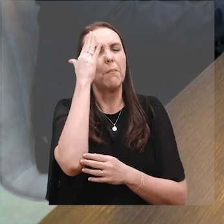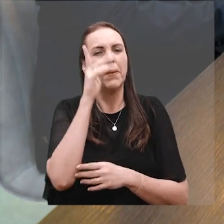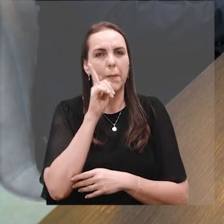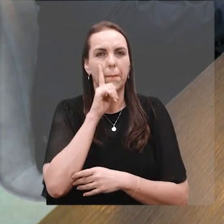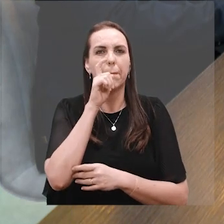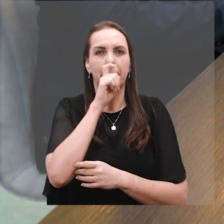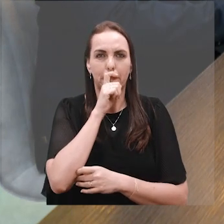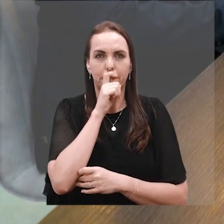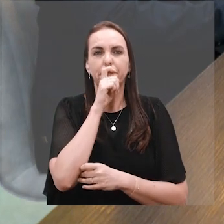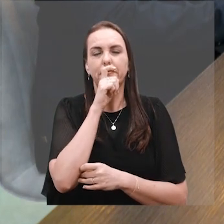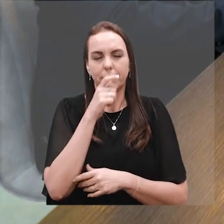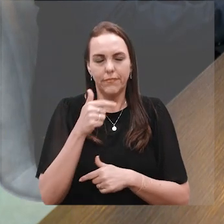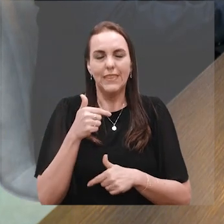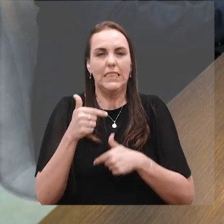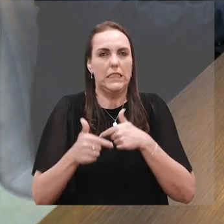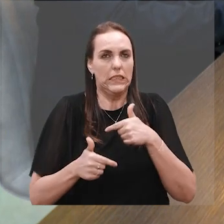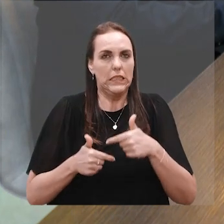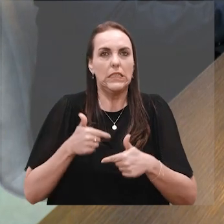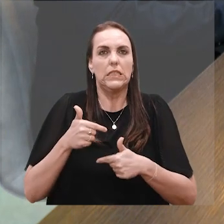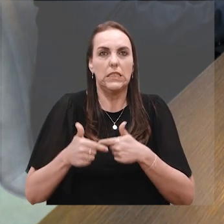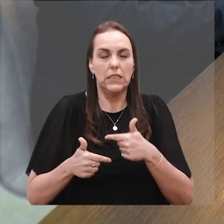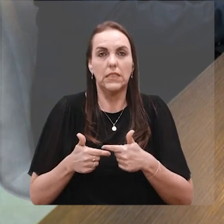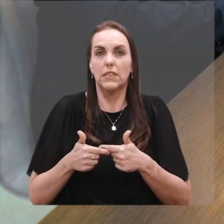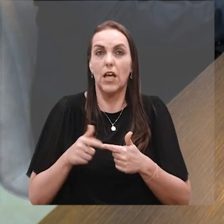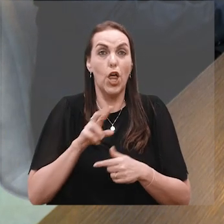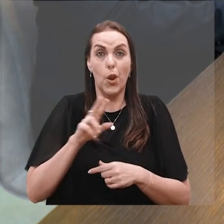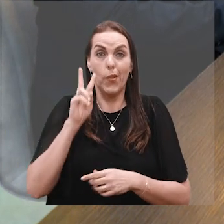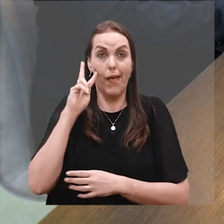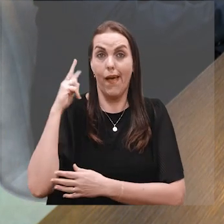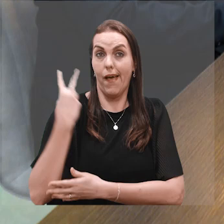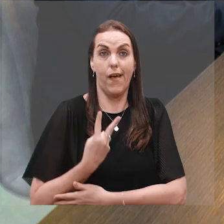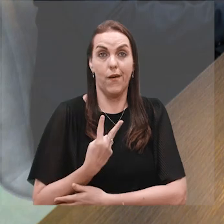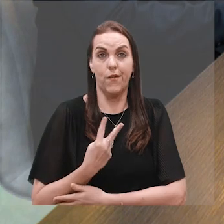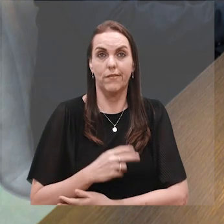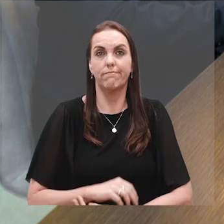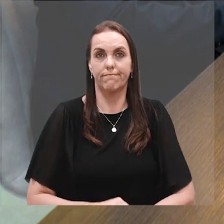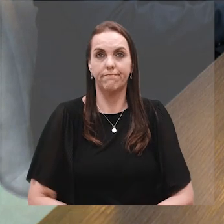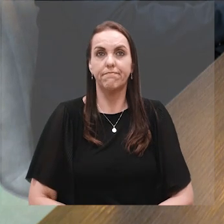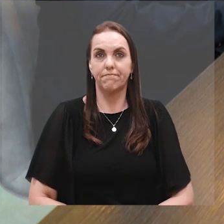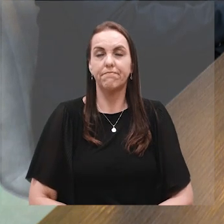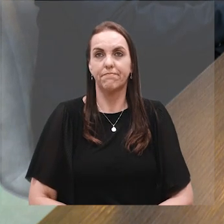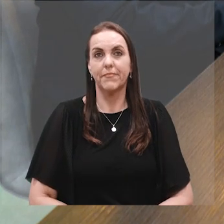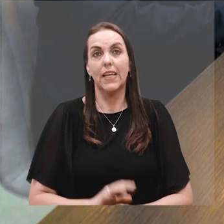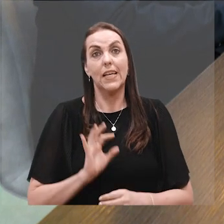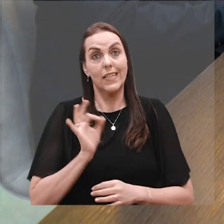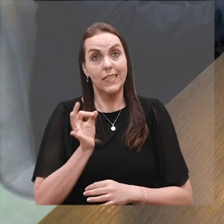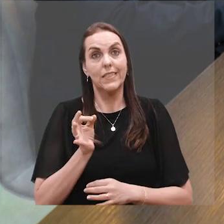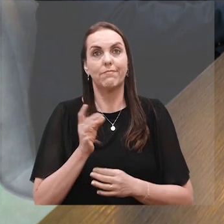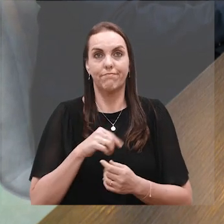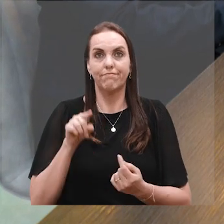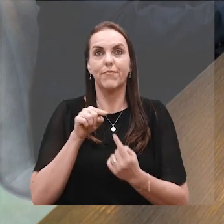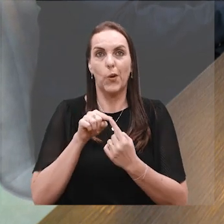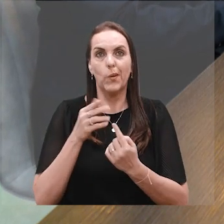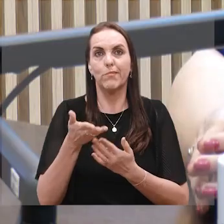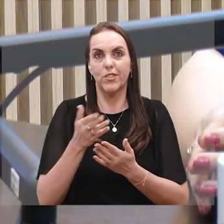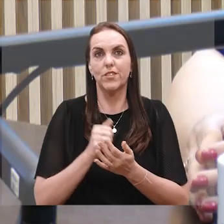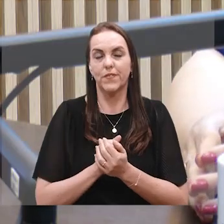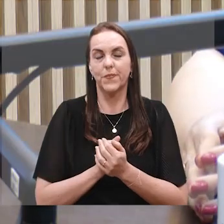tanto que meus pais, eles trabalhavam e não eram reconhecidos. Esse é o ponto.